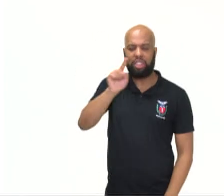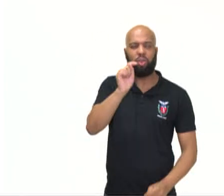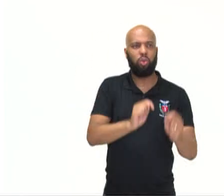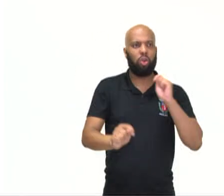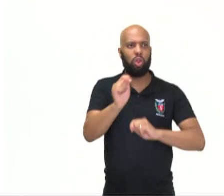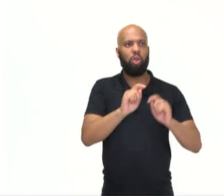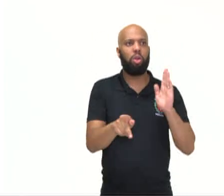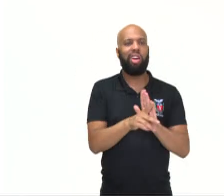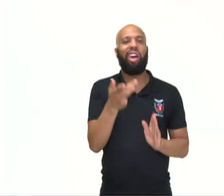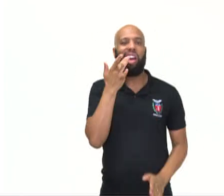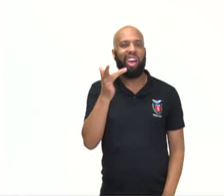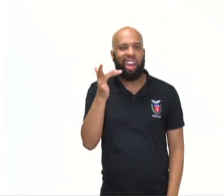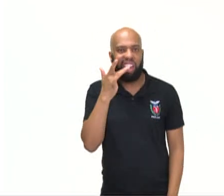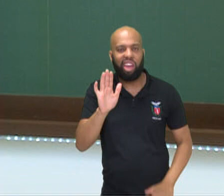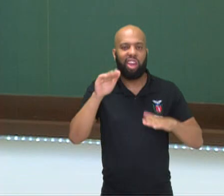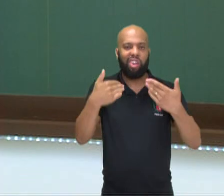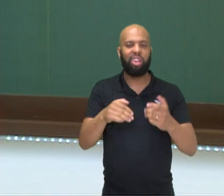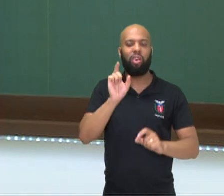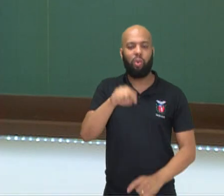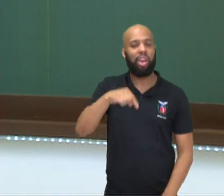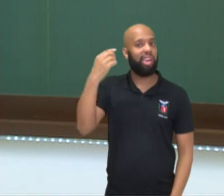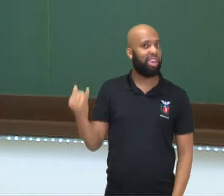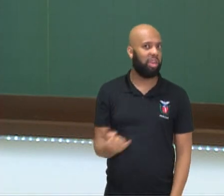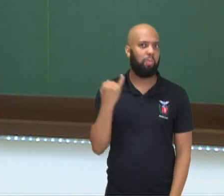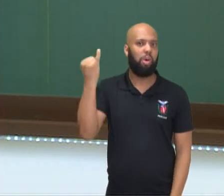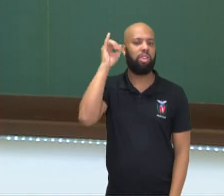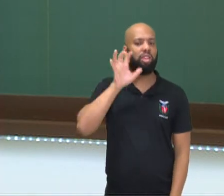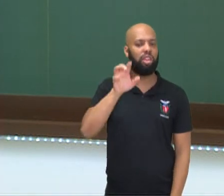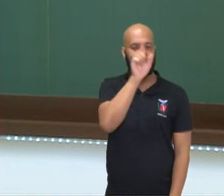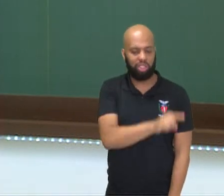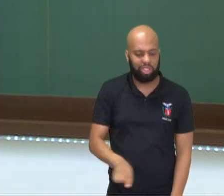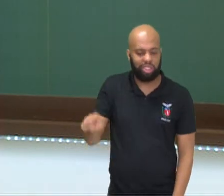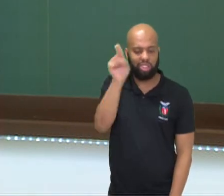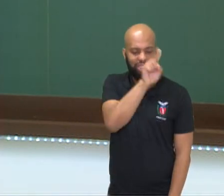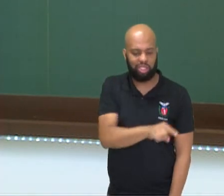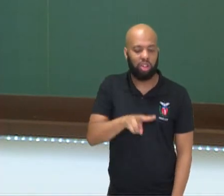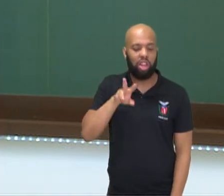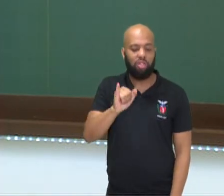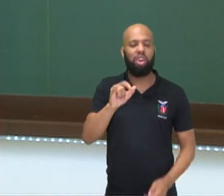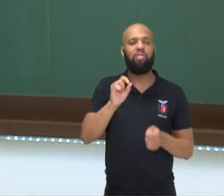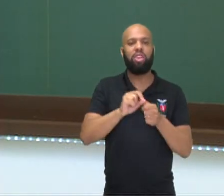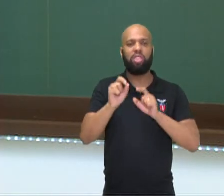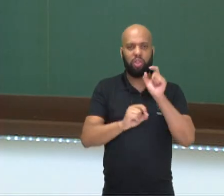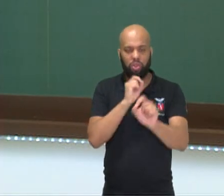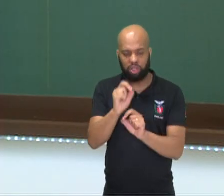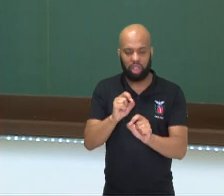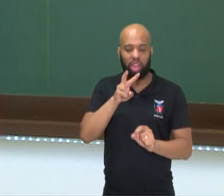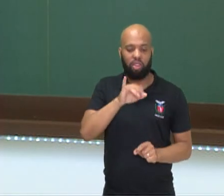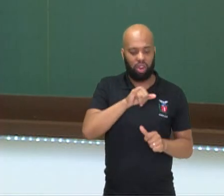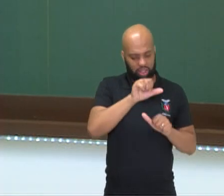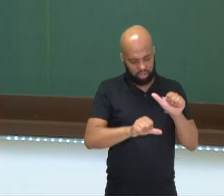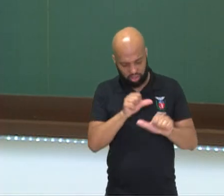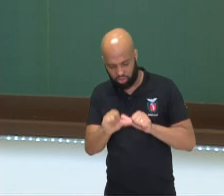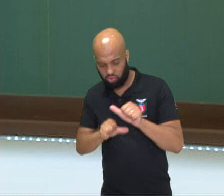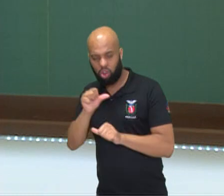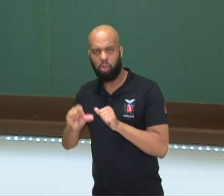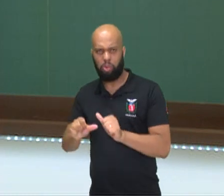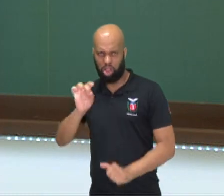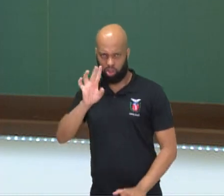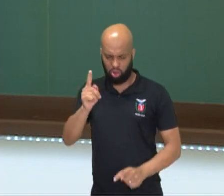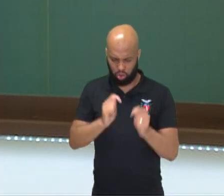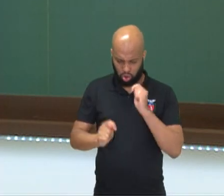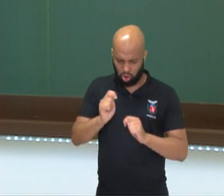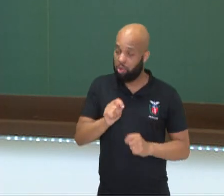do ouro, um ciclo econômico importantíssimo que vai estabelecer e vai transformar não só